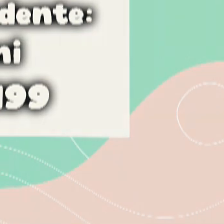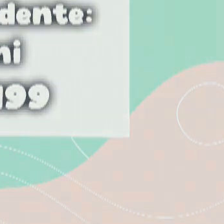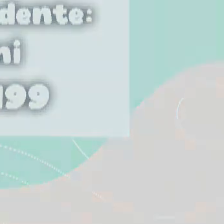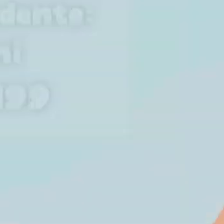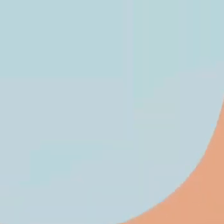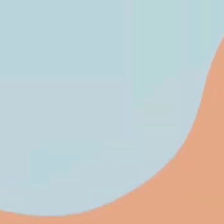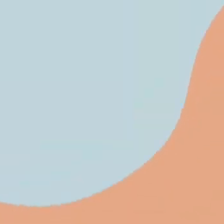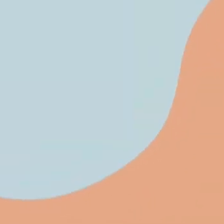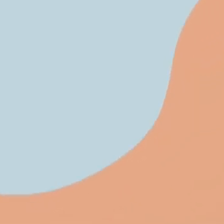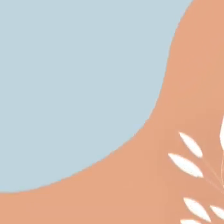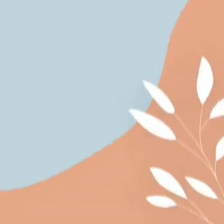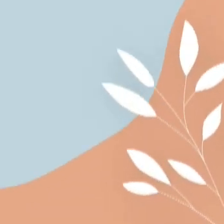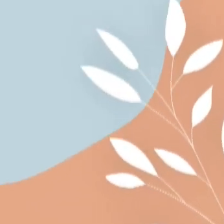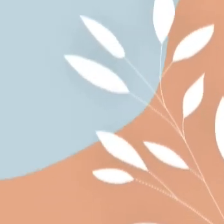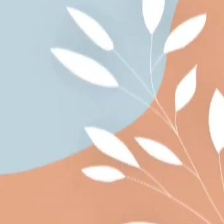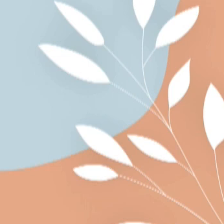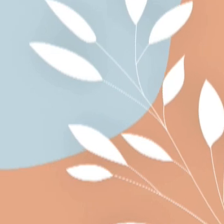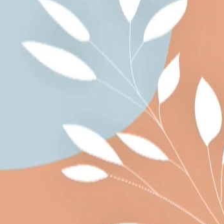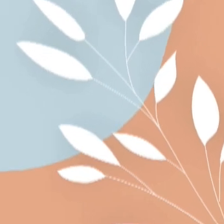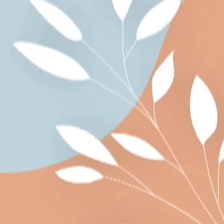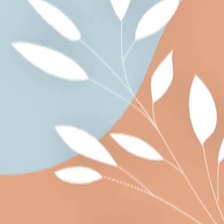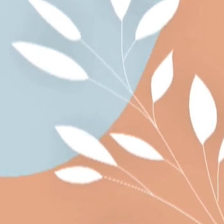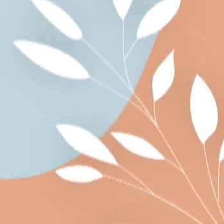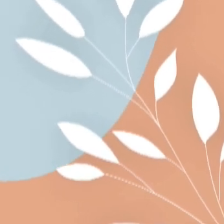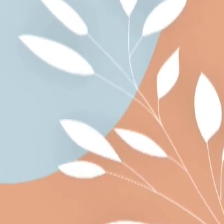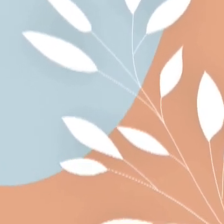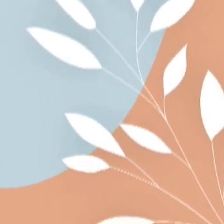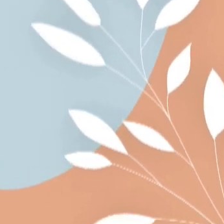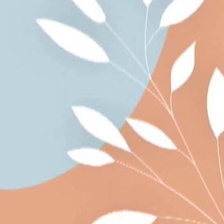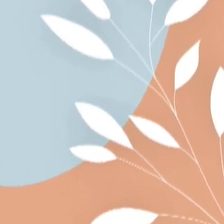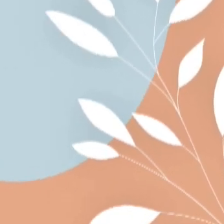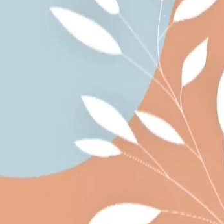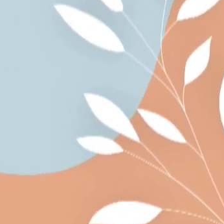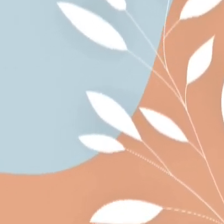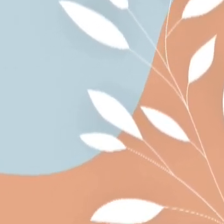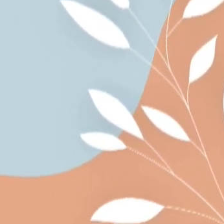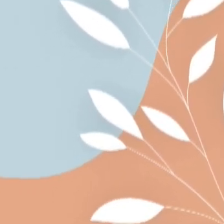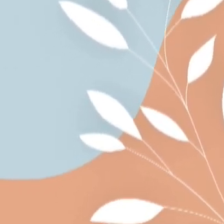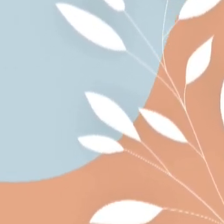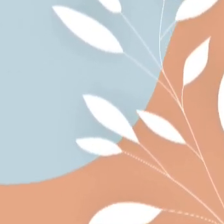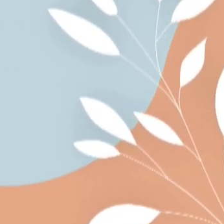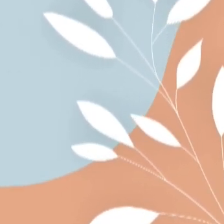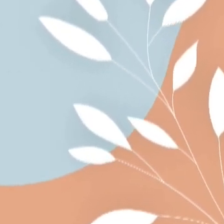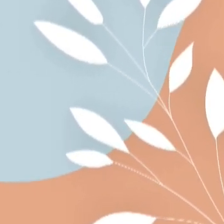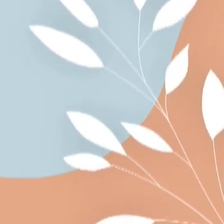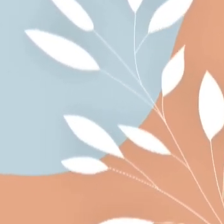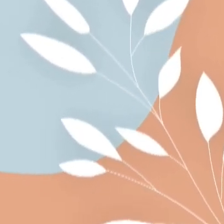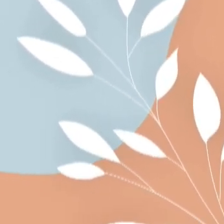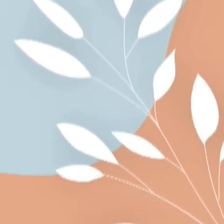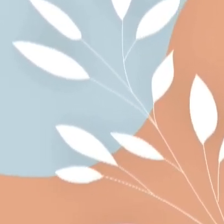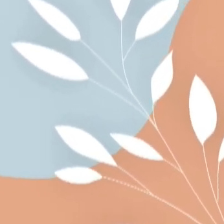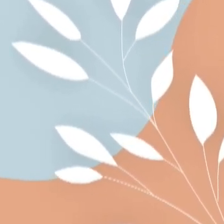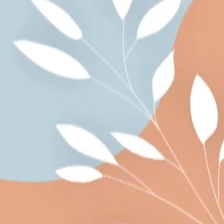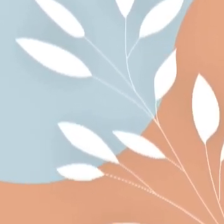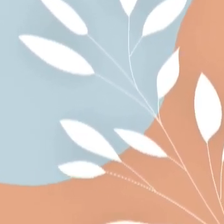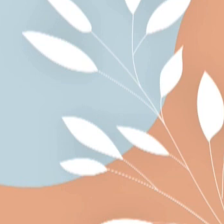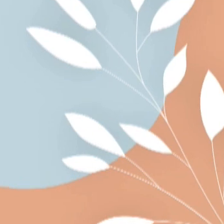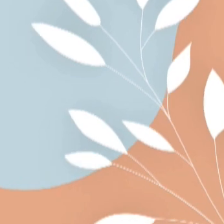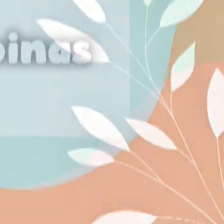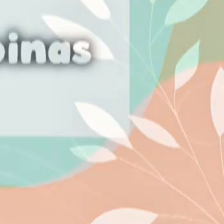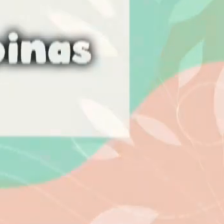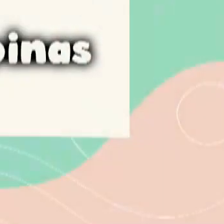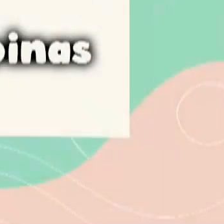única. E o DPBEA, Departamento de Proteção e Bem-Estar Animal, tem 3 bichinhos aguardando por um